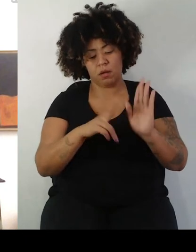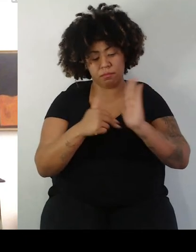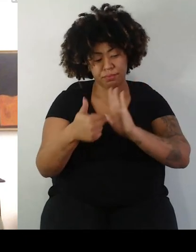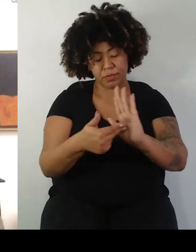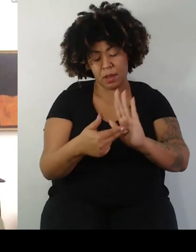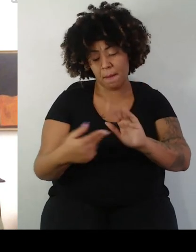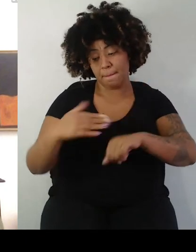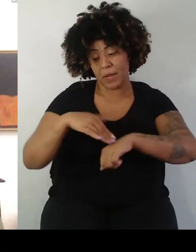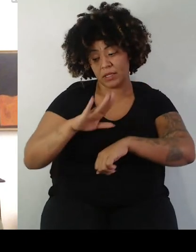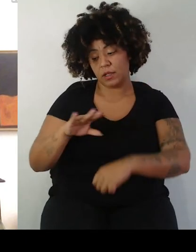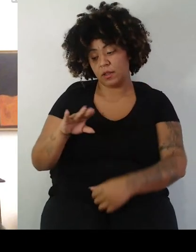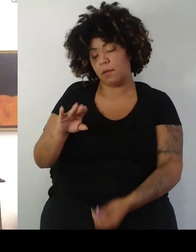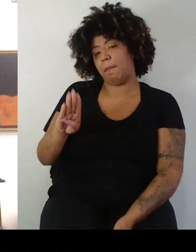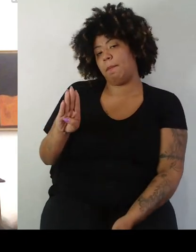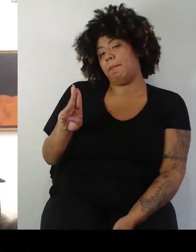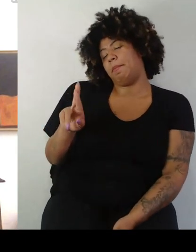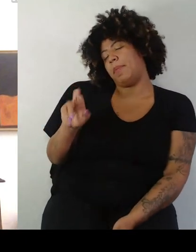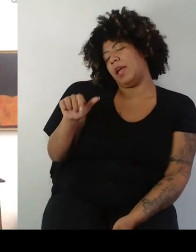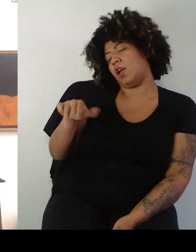vai ter dificuldades